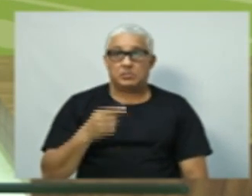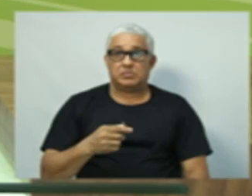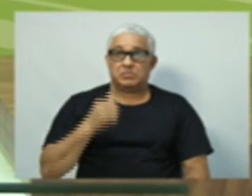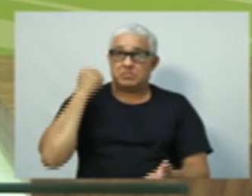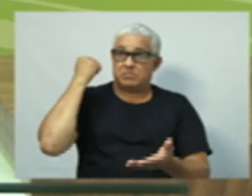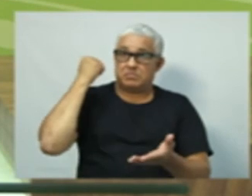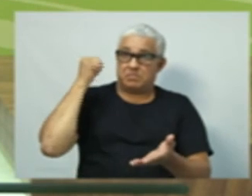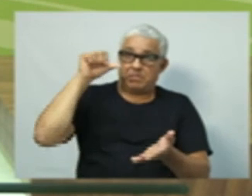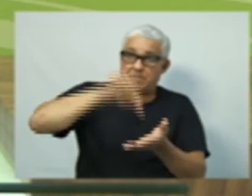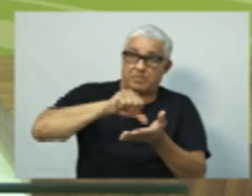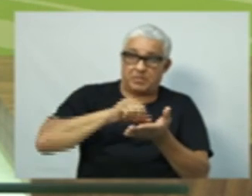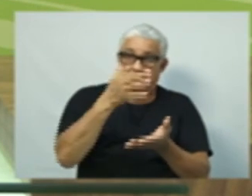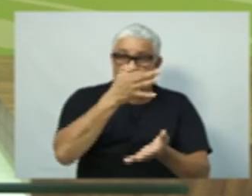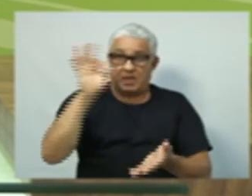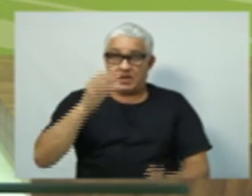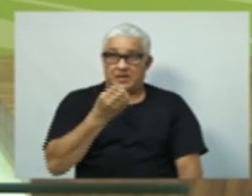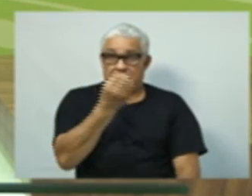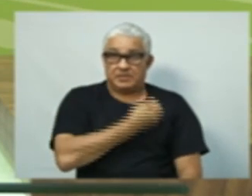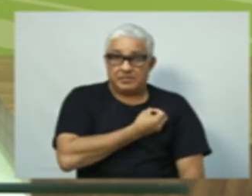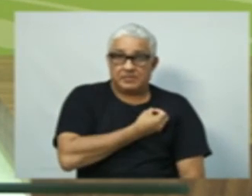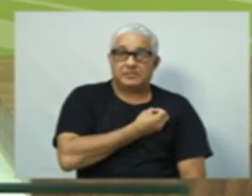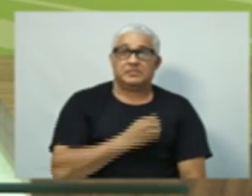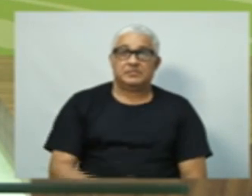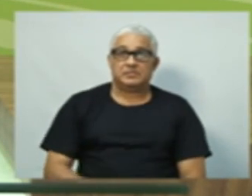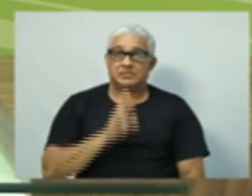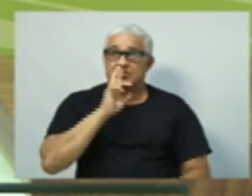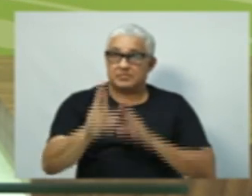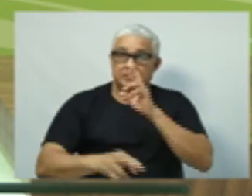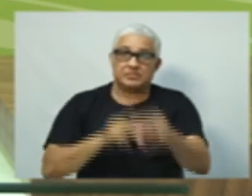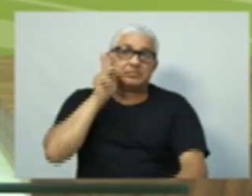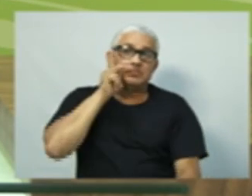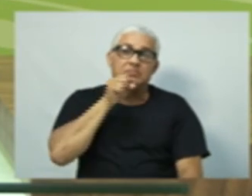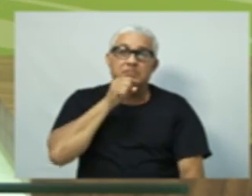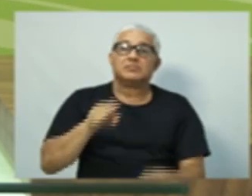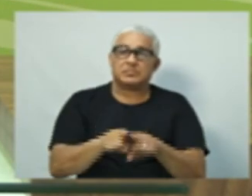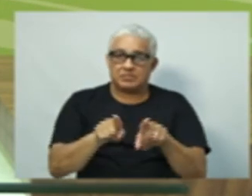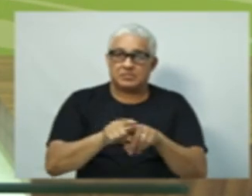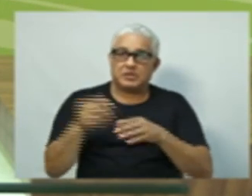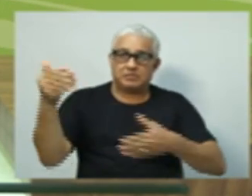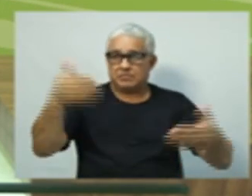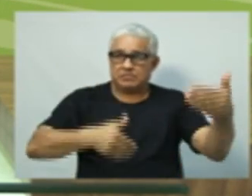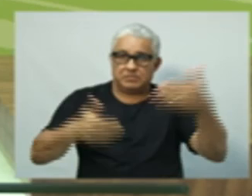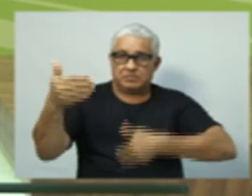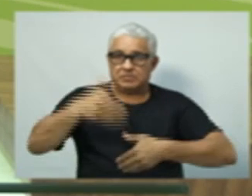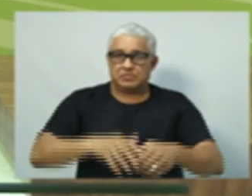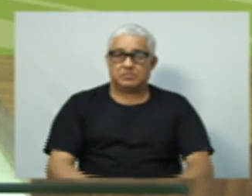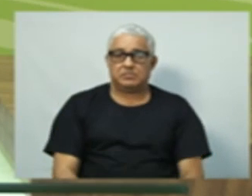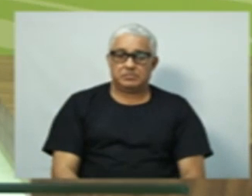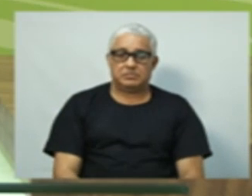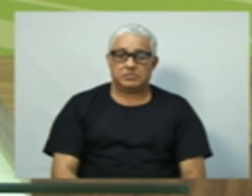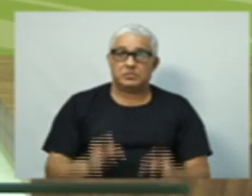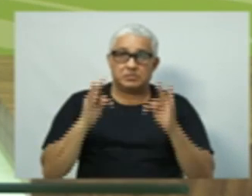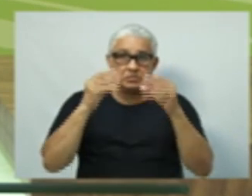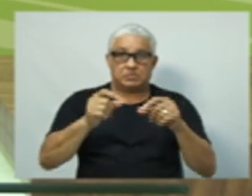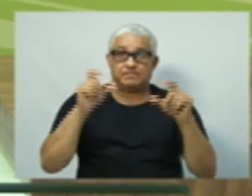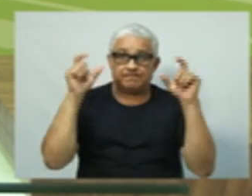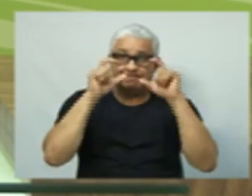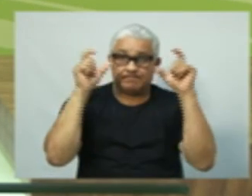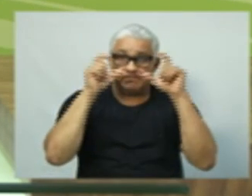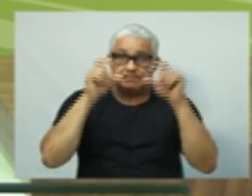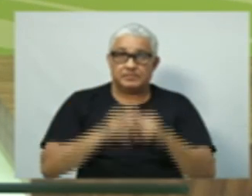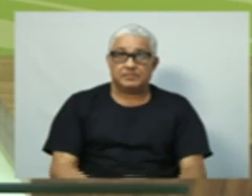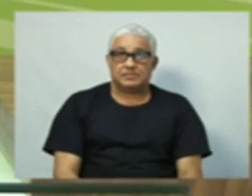10 a maioria está respondendo aqui o pessoal de porto velho também está participando e eles estão todos atentos